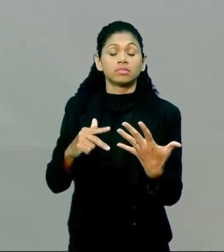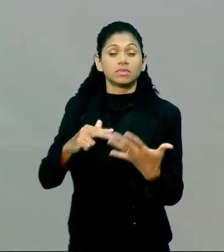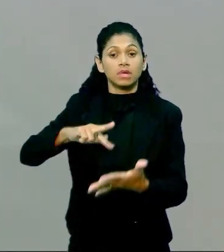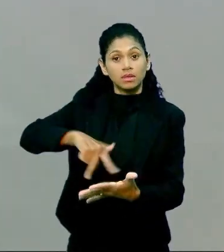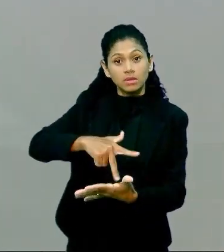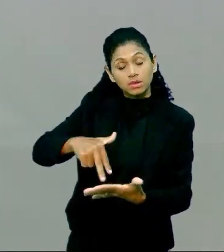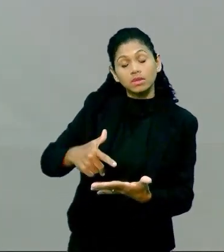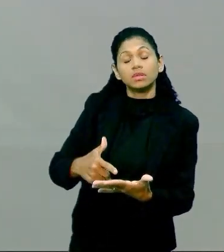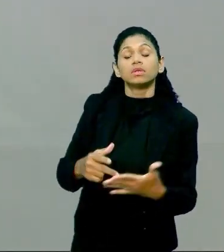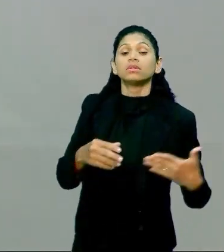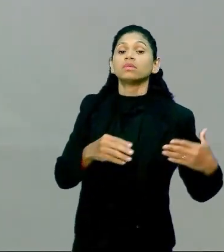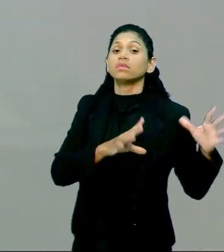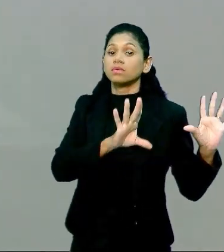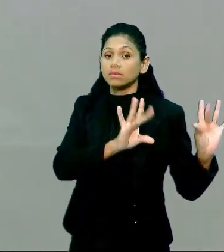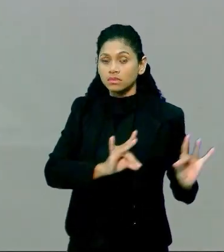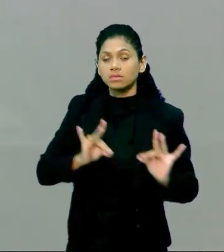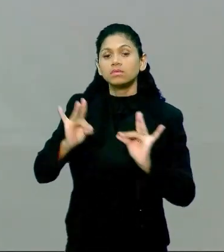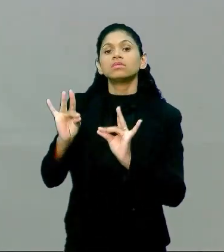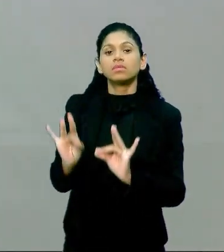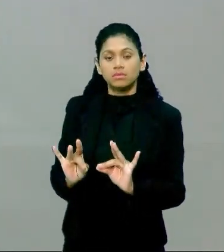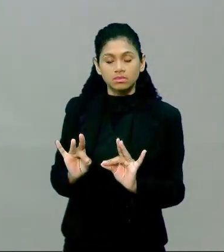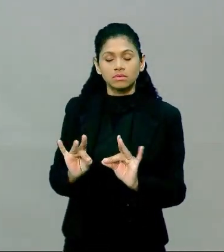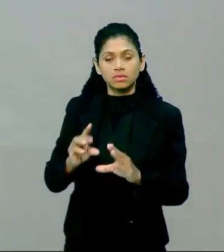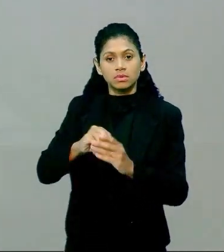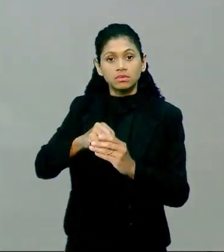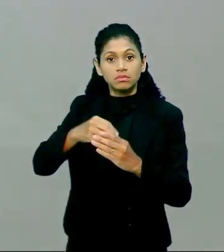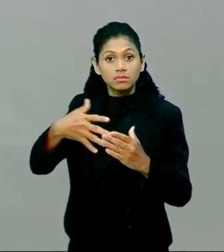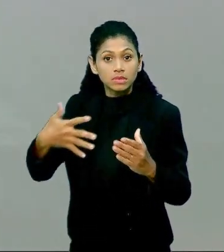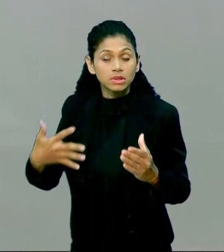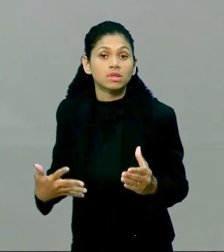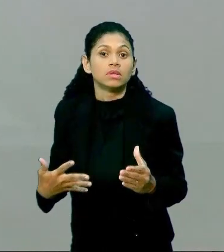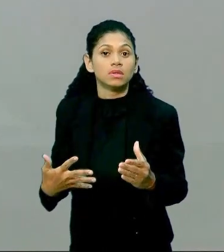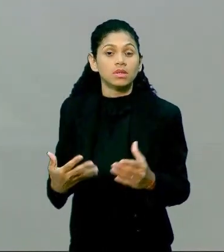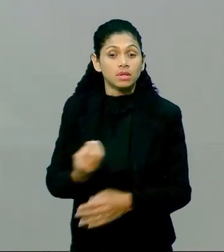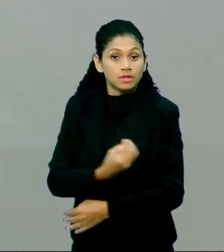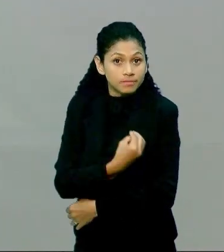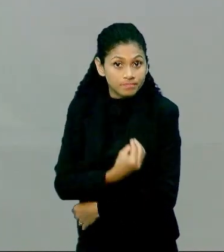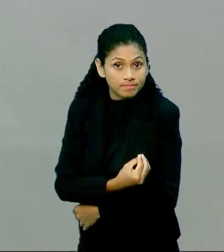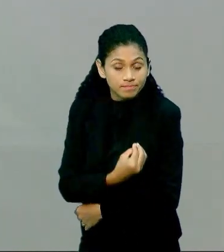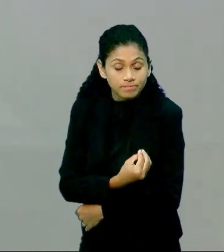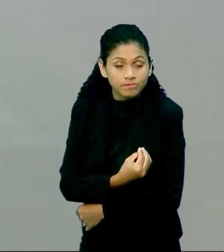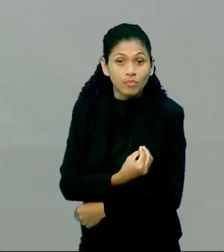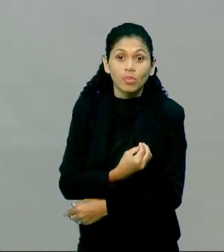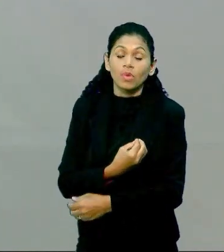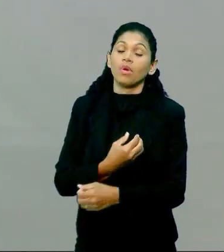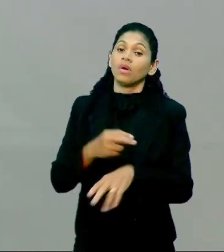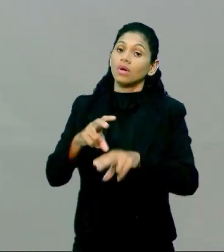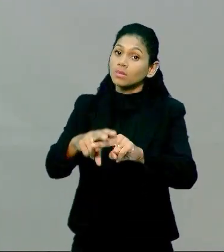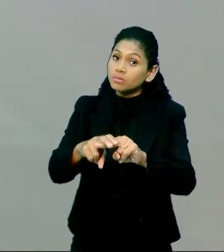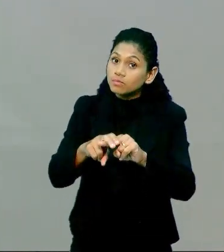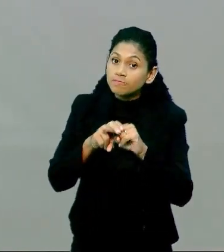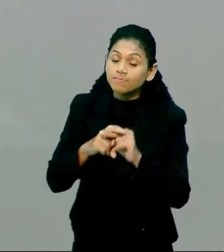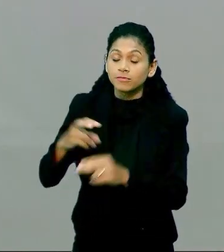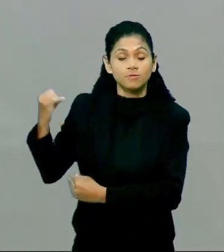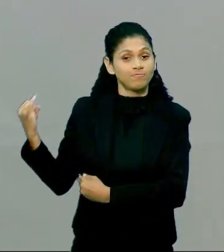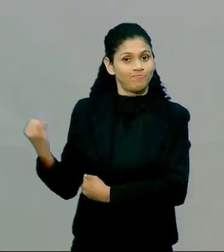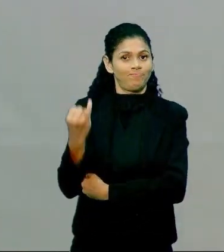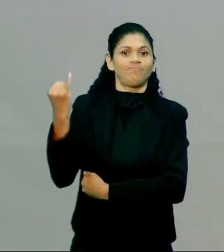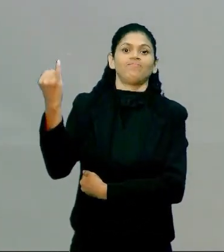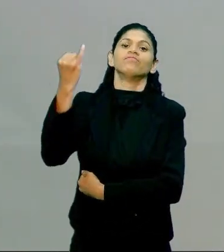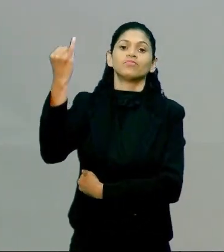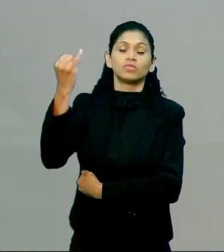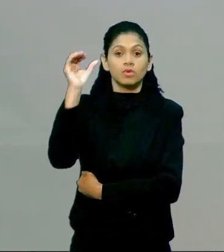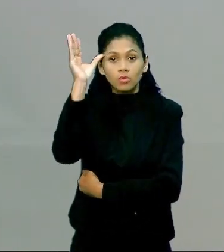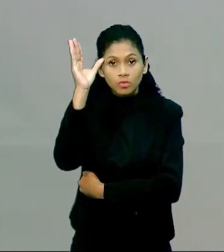esse aspecto da vivência. E por isso que ela é tão fundamental da nossa compreensão